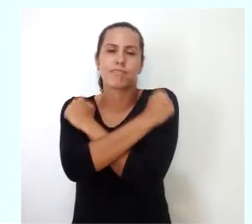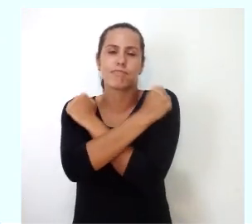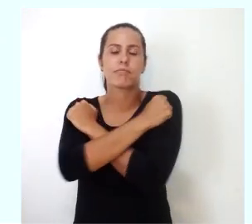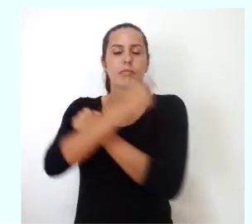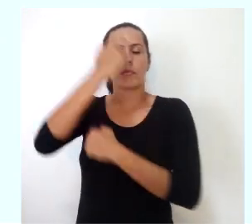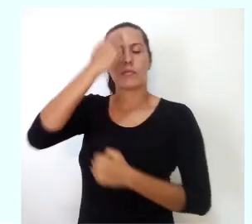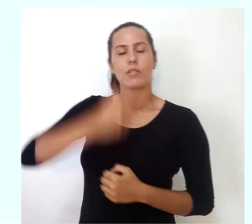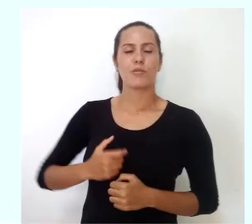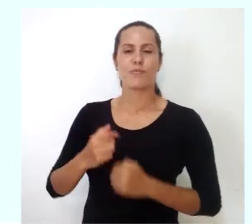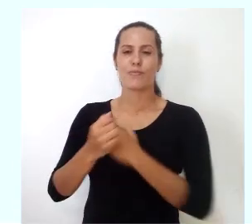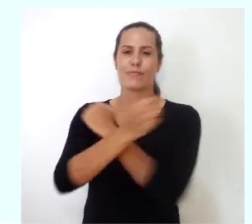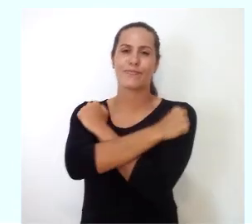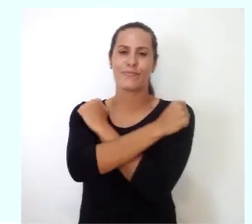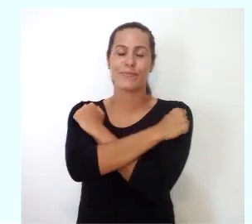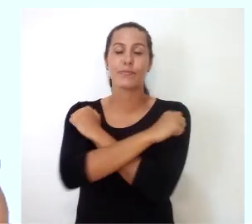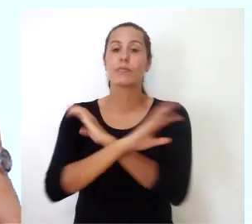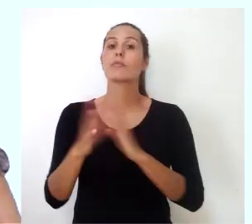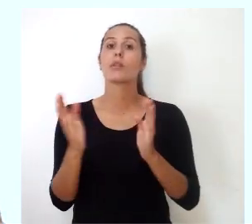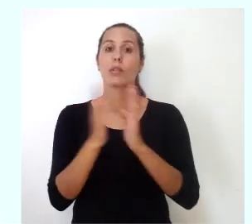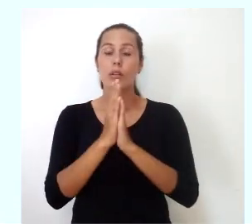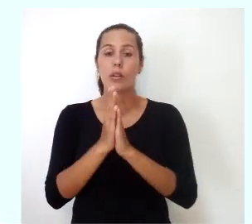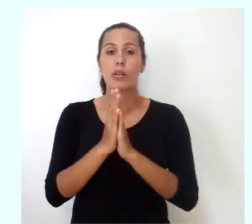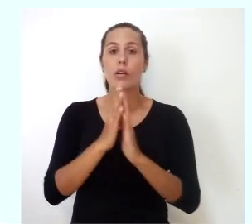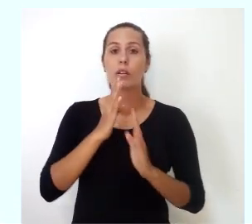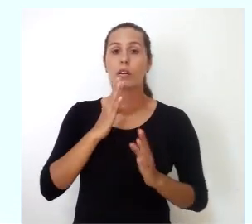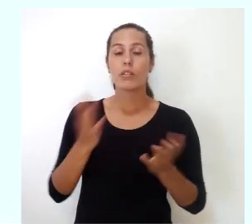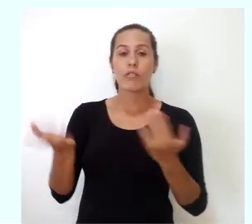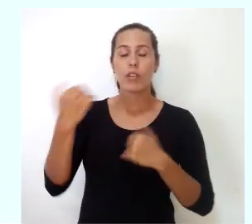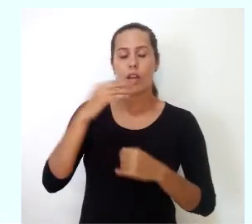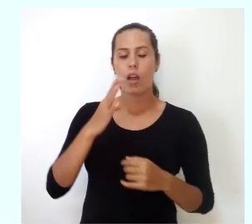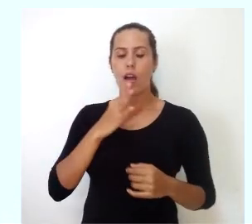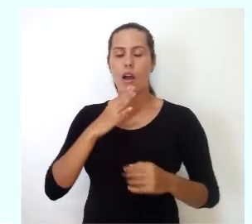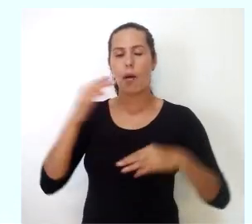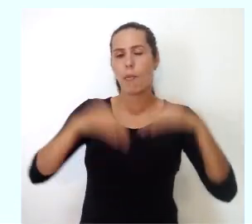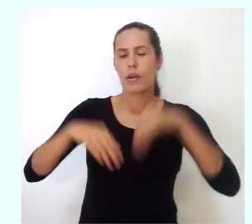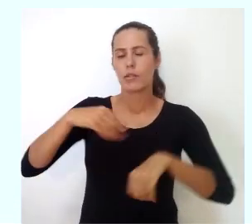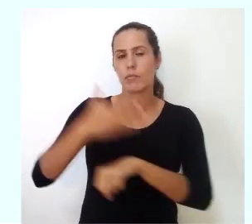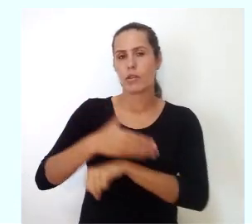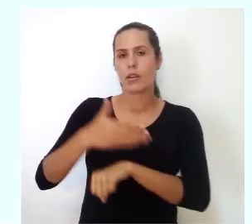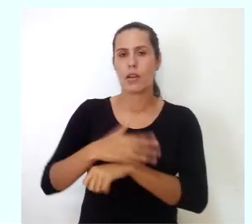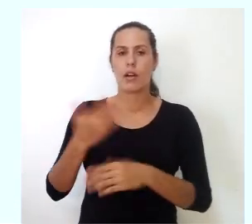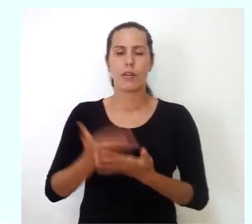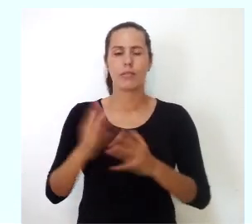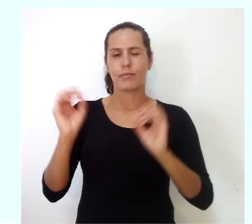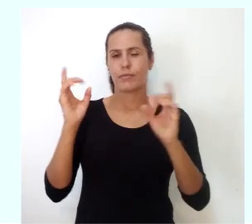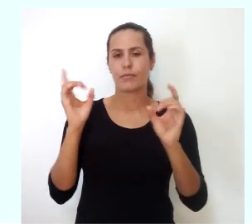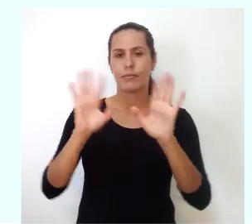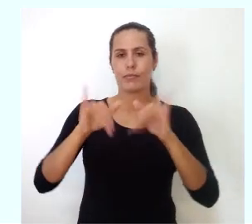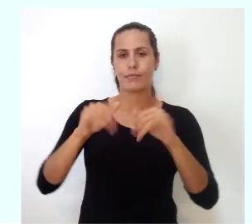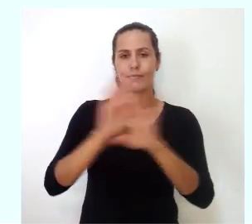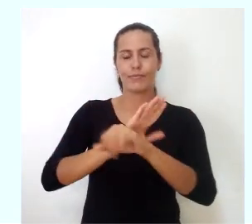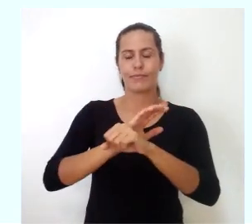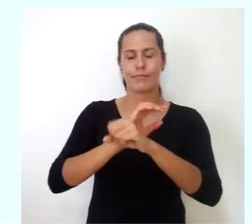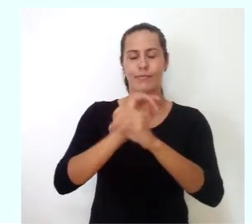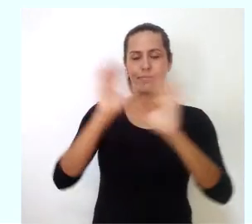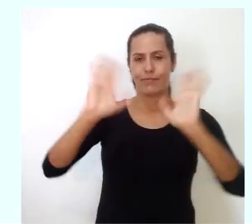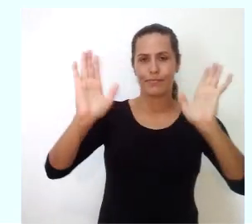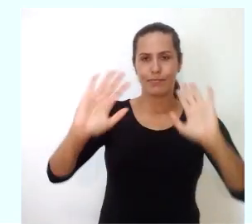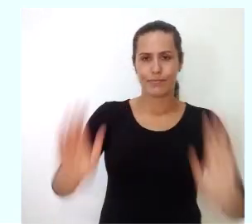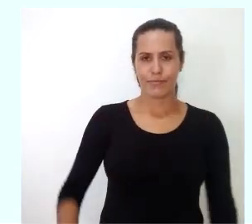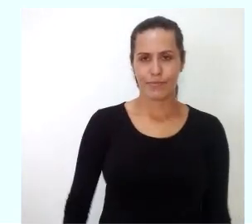Um forte abraço do professor Robson, certo? E acompanhe a nossa série, tá certo? Por hoje é só. Um forte abraço.